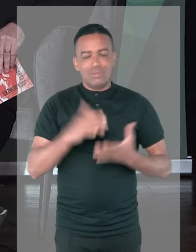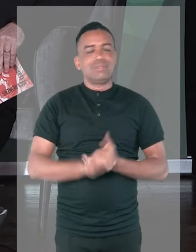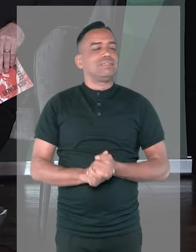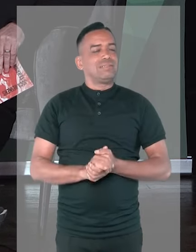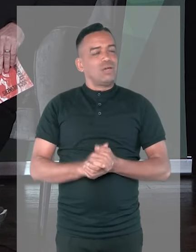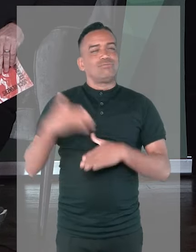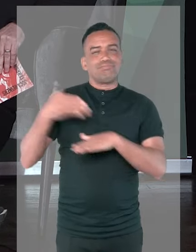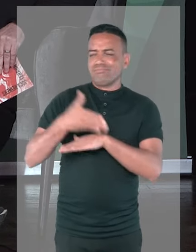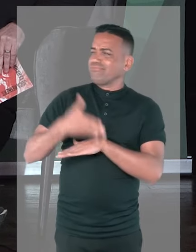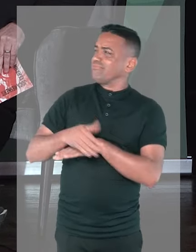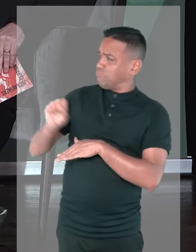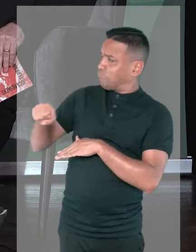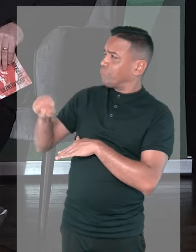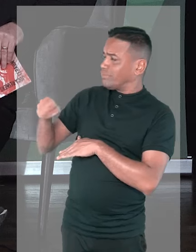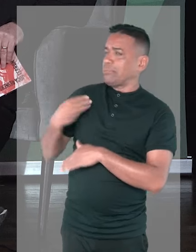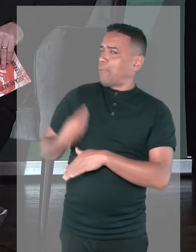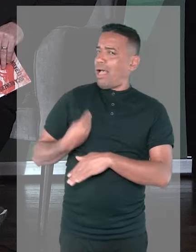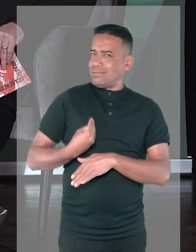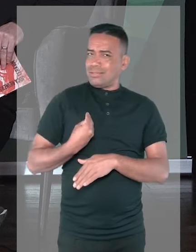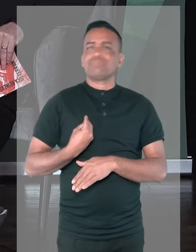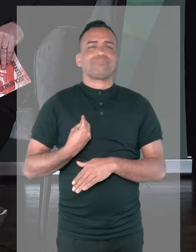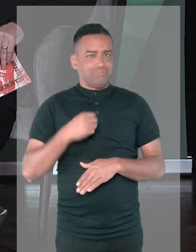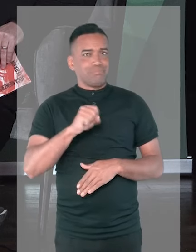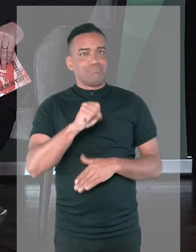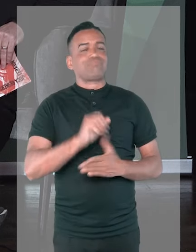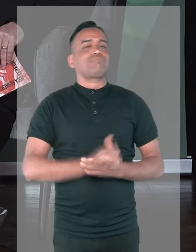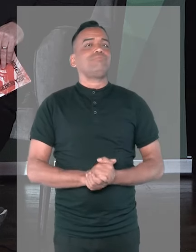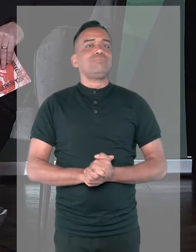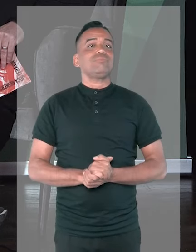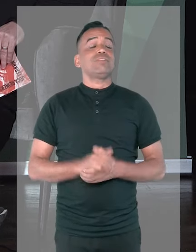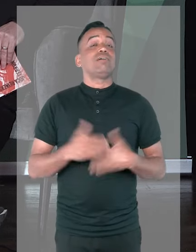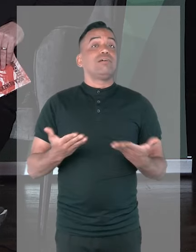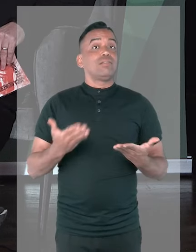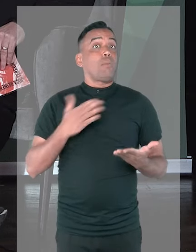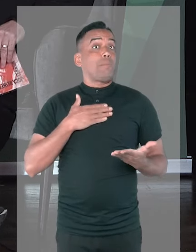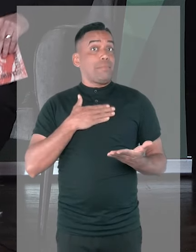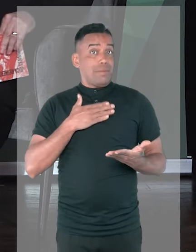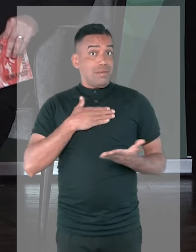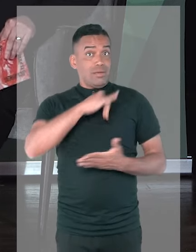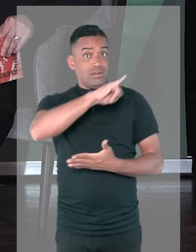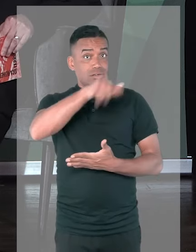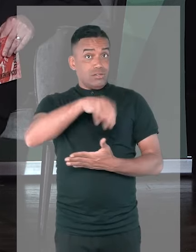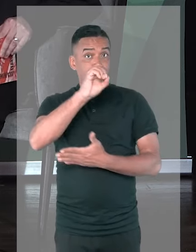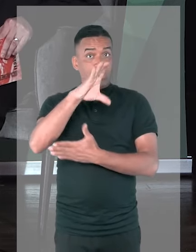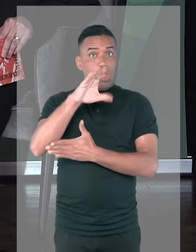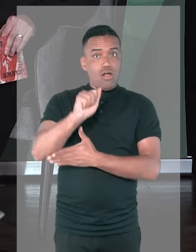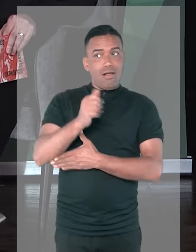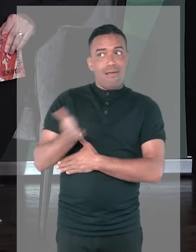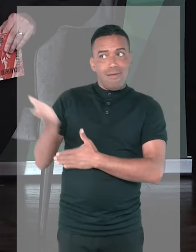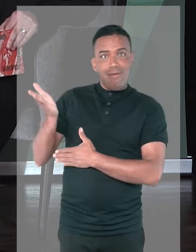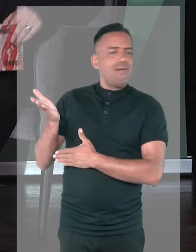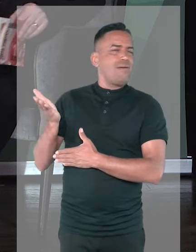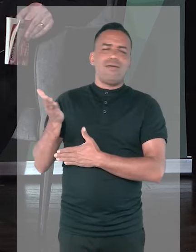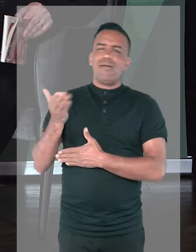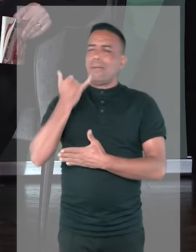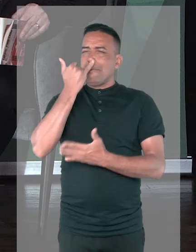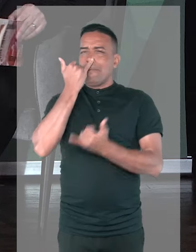com a gente, né? Sim, né? Sim. Mas como, para mim, o Joca é